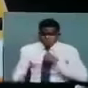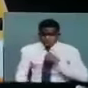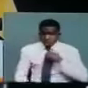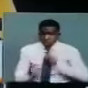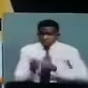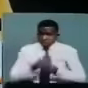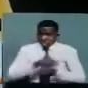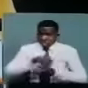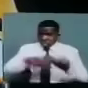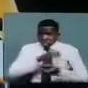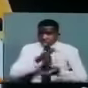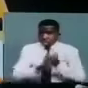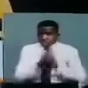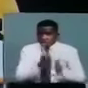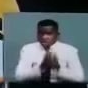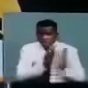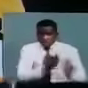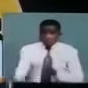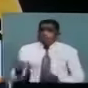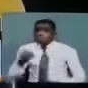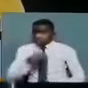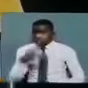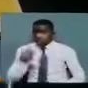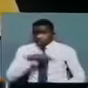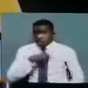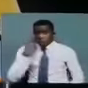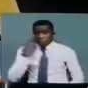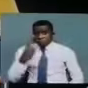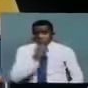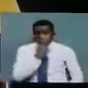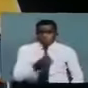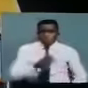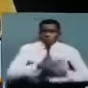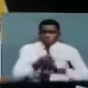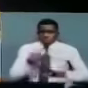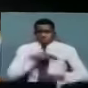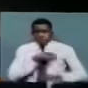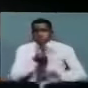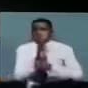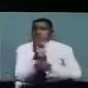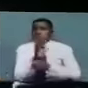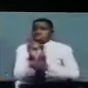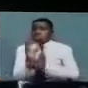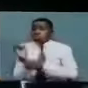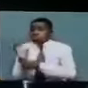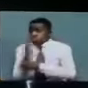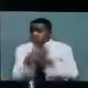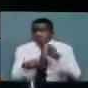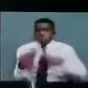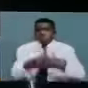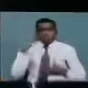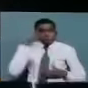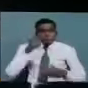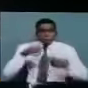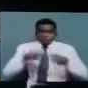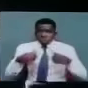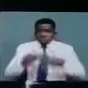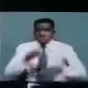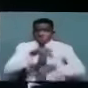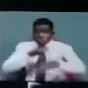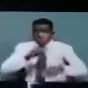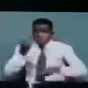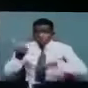aferirmos o seu nível de organização, deixarmos algumas orientações com vista a elevar cada vez mais os níveis de mobilização